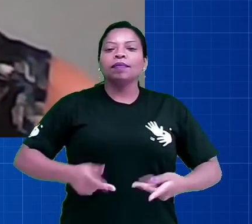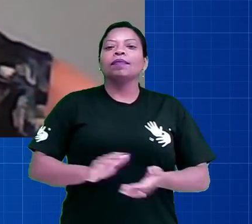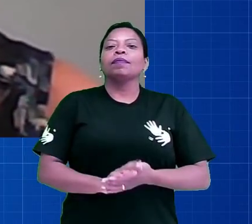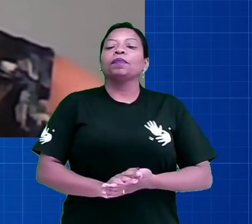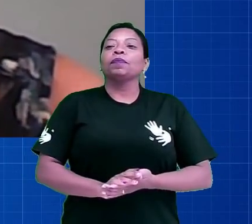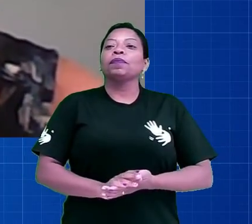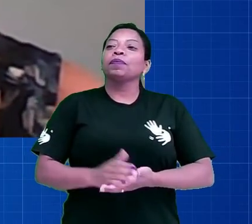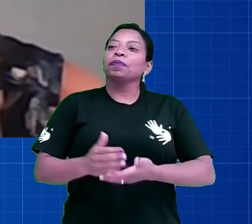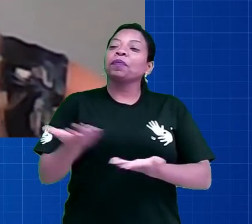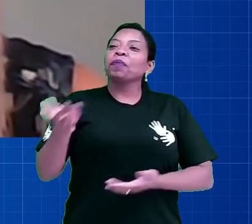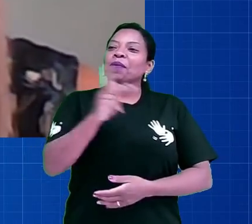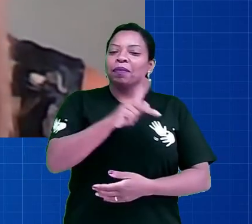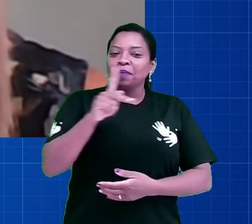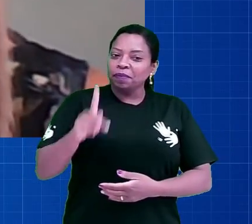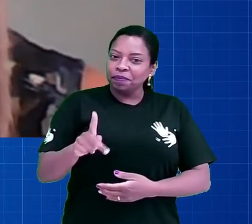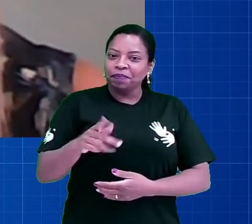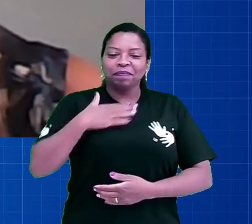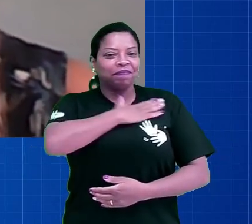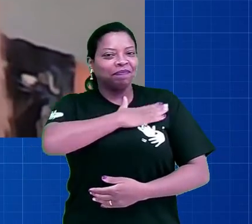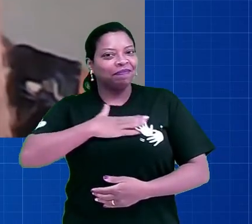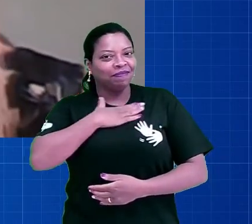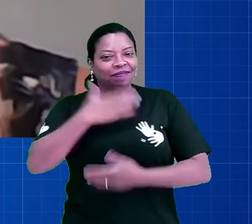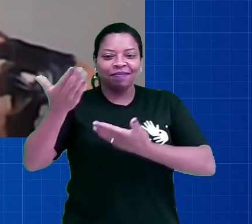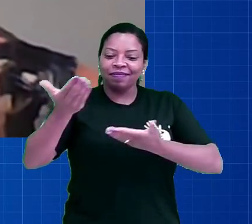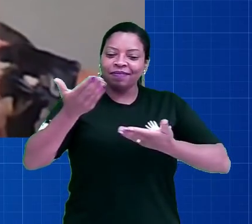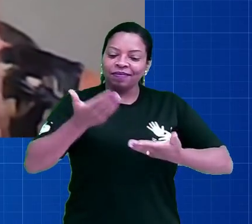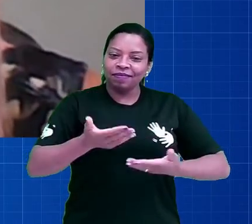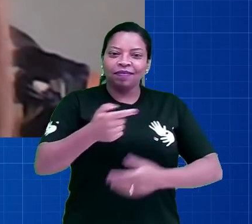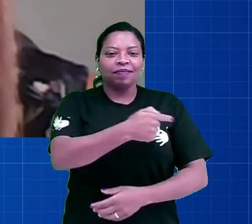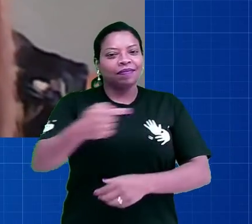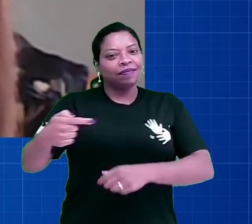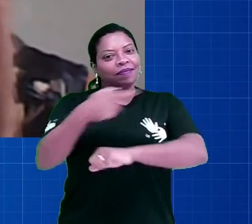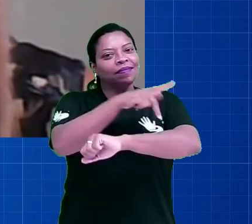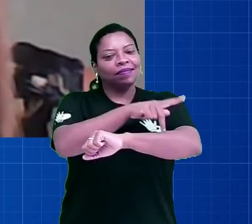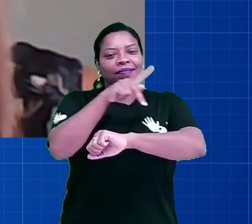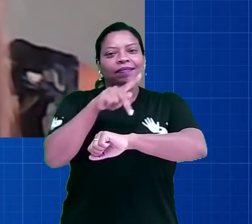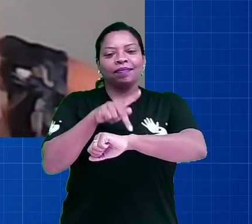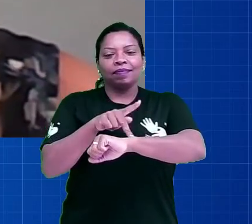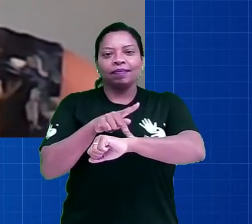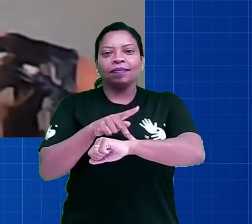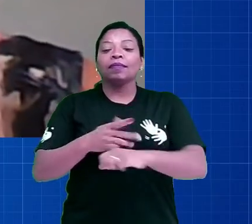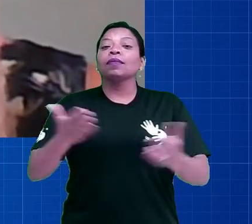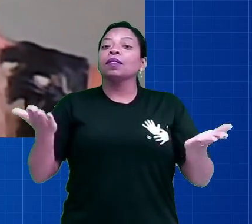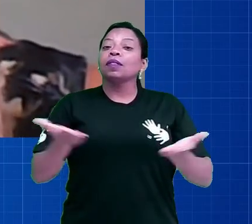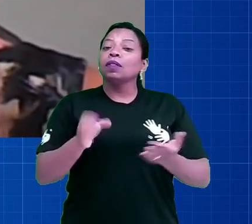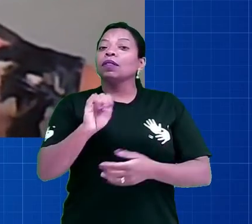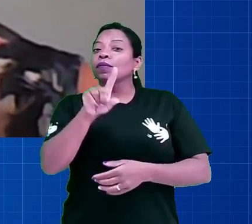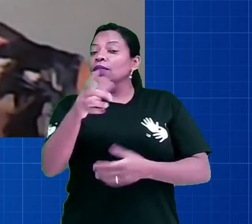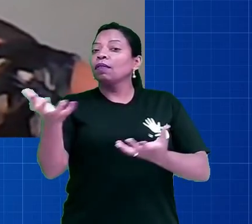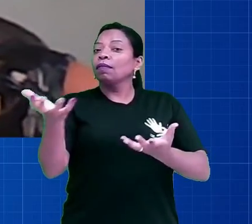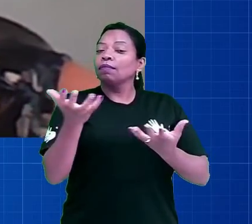de Desenvolvimento Humano. Então, professora Laura, é um prazer ter você aqui conosco nessa